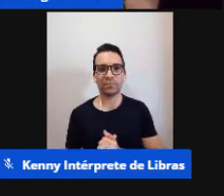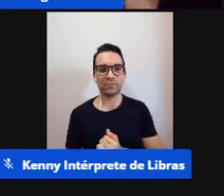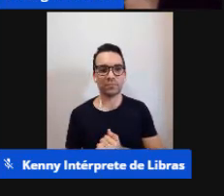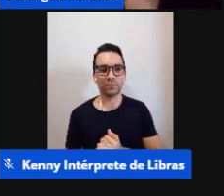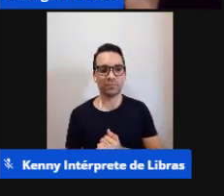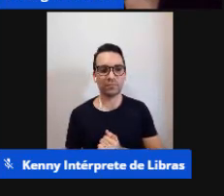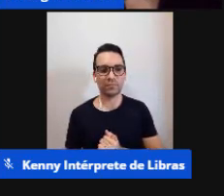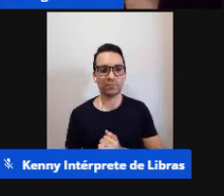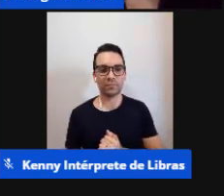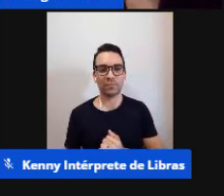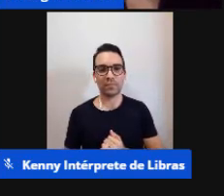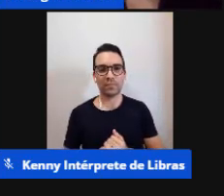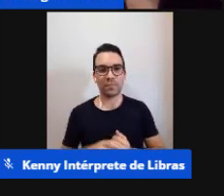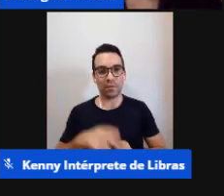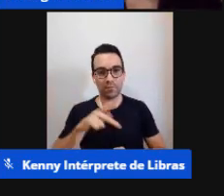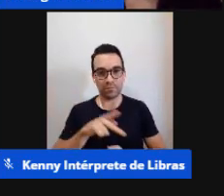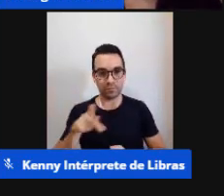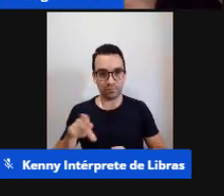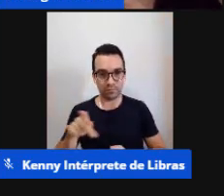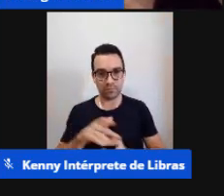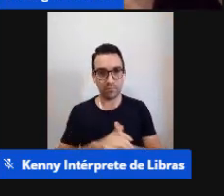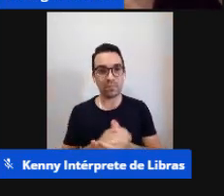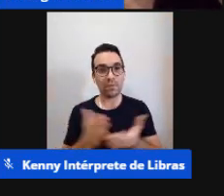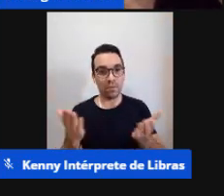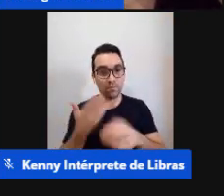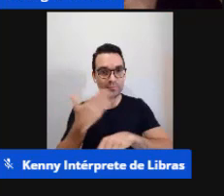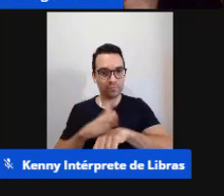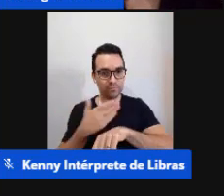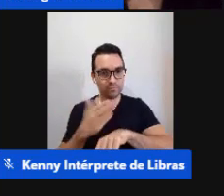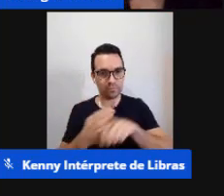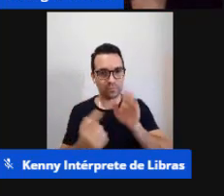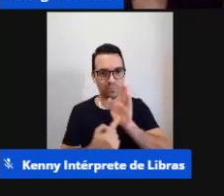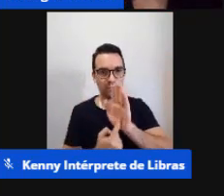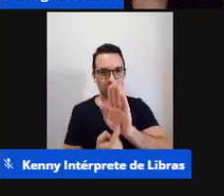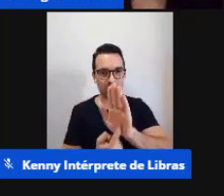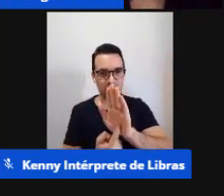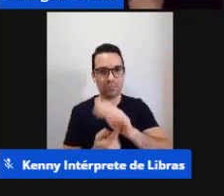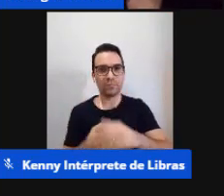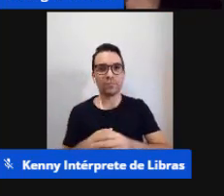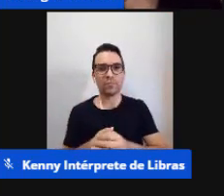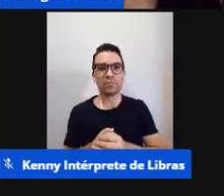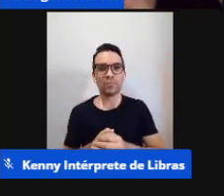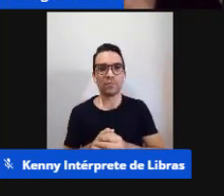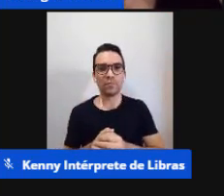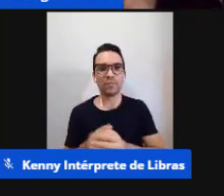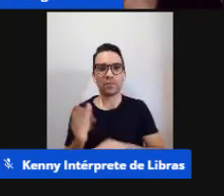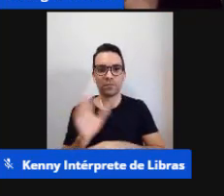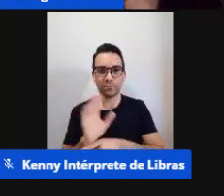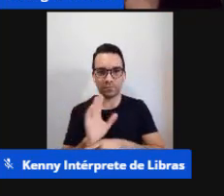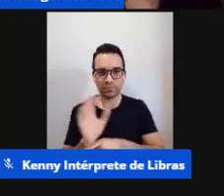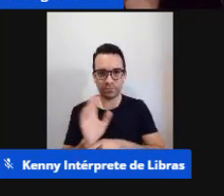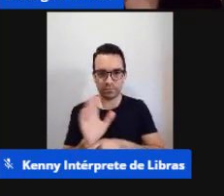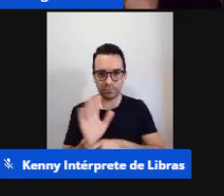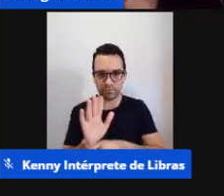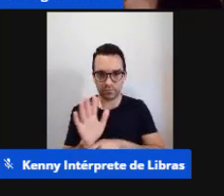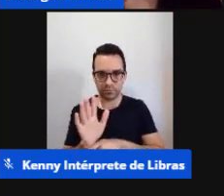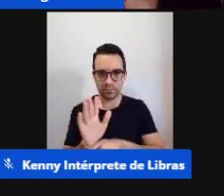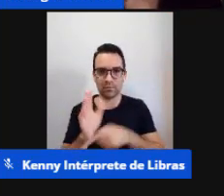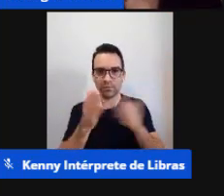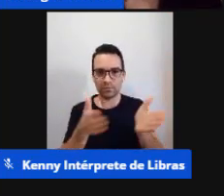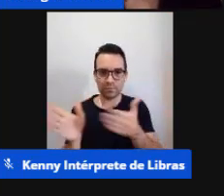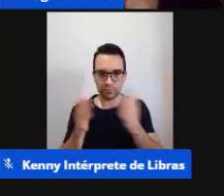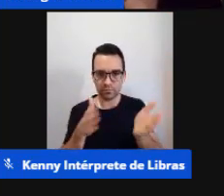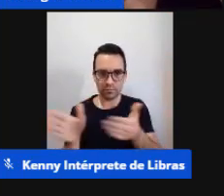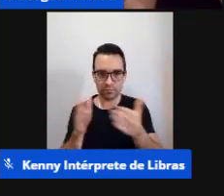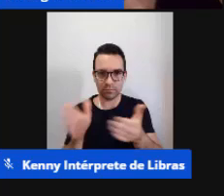Professores, então vamos lá na nossa parte mais prática agora. Nós trocaremos os vídeos com as práticas dos docentes, diferentes grupos